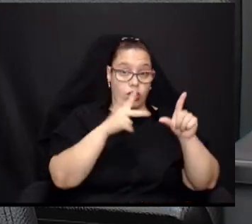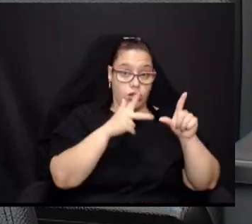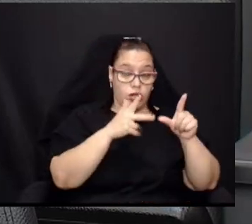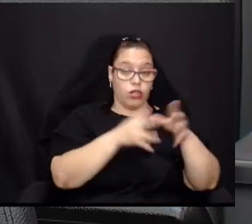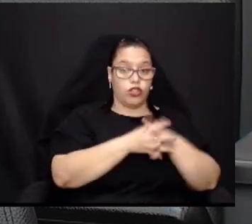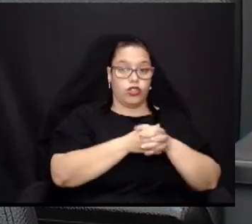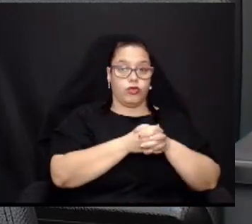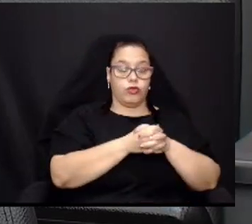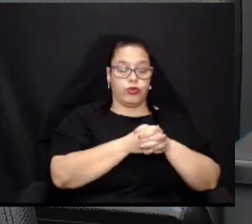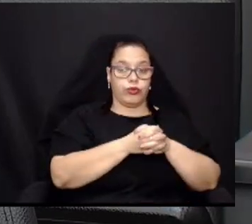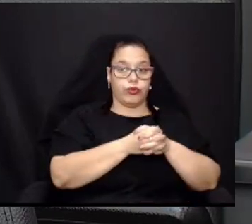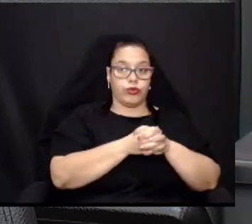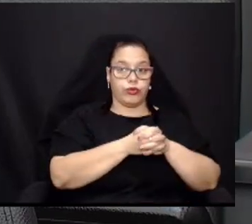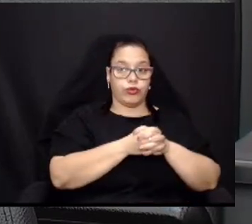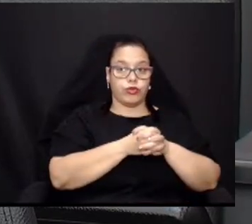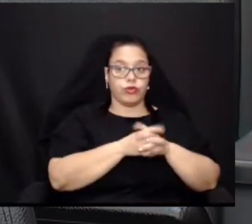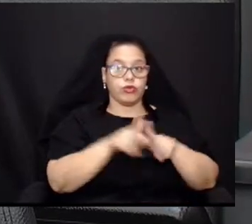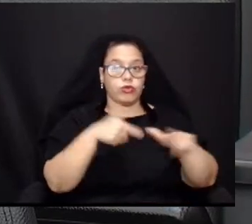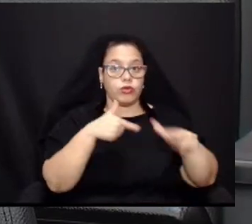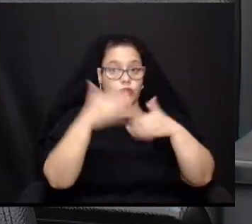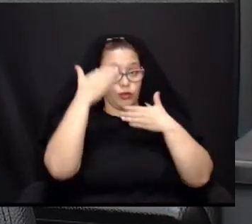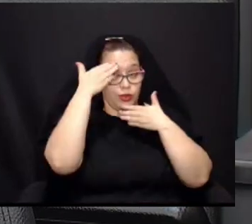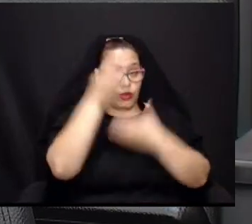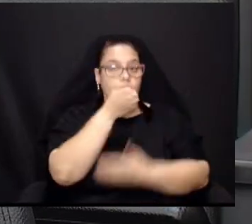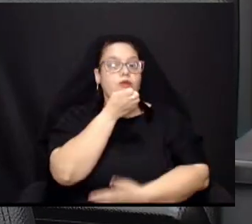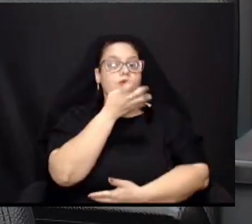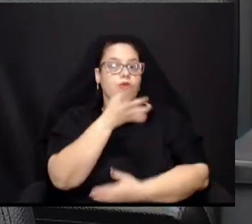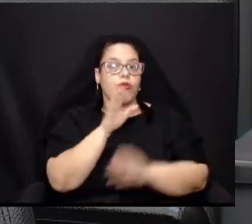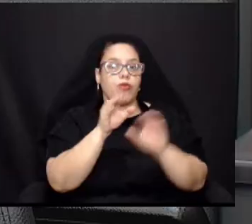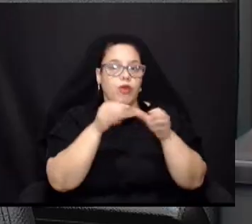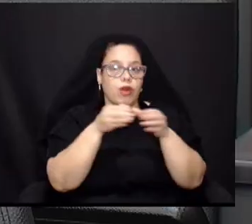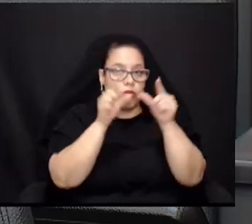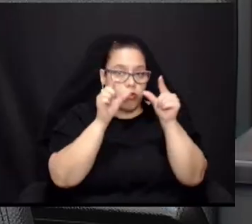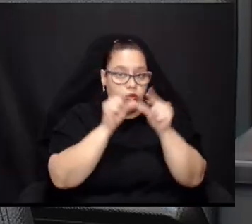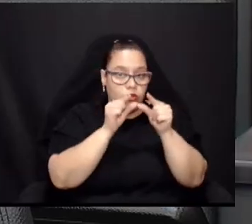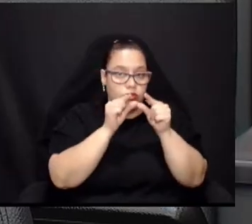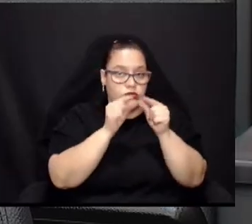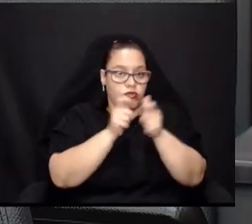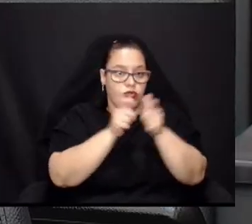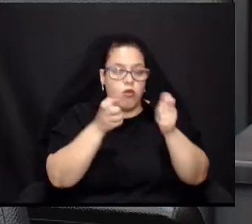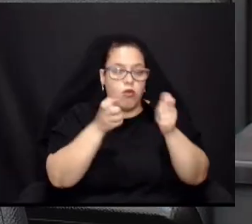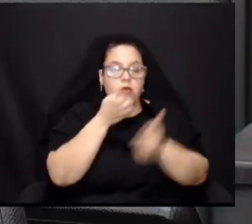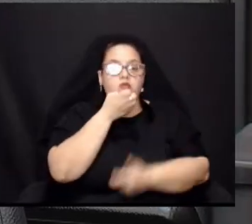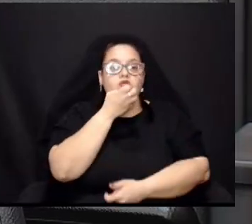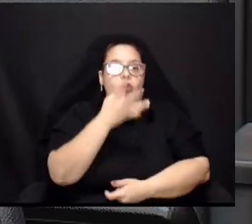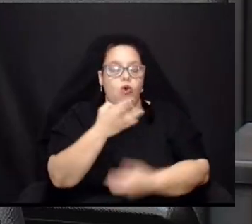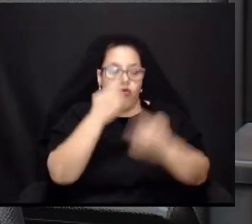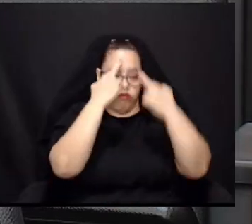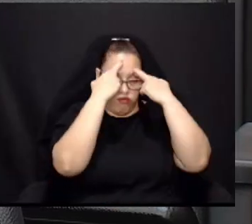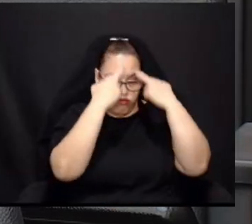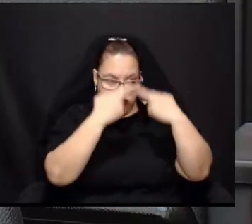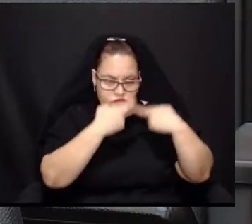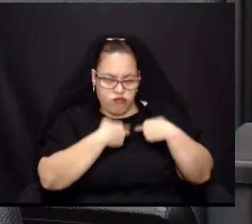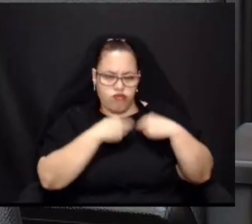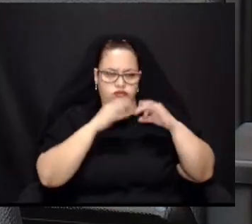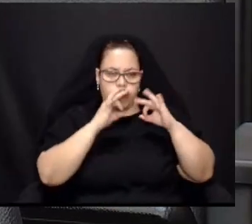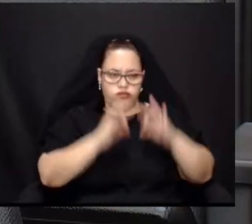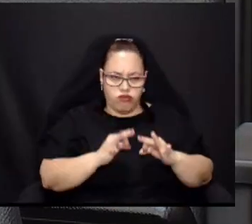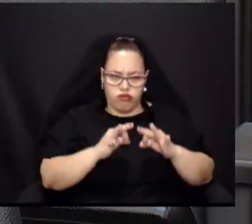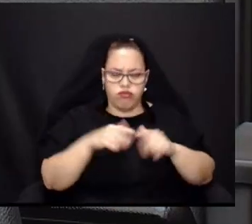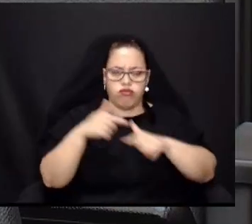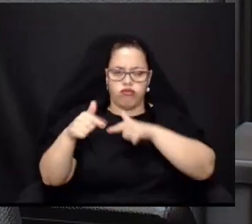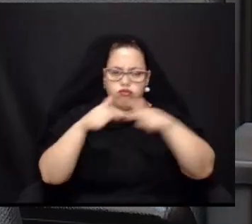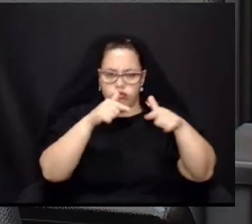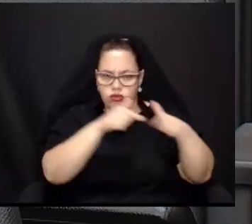Nós trabalhamos, graças a Deus, muito bem, uma equipe pequena, mas que tem um volume bom e grande de trabalho. Nós trabalhamos muito